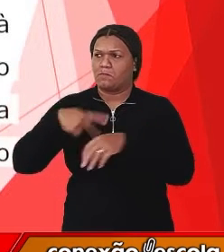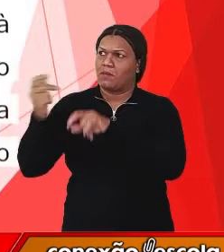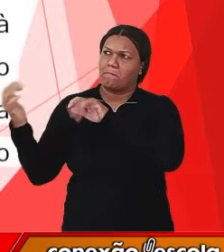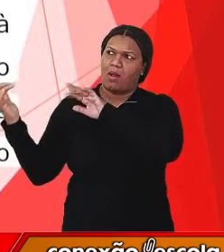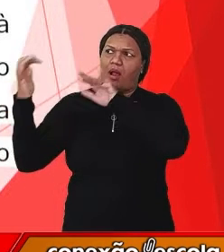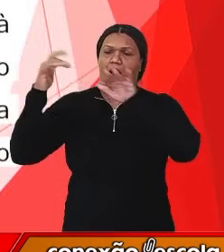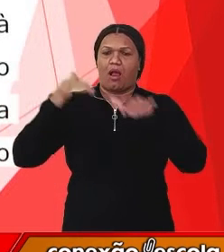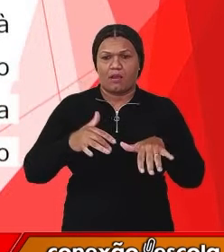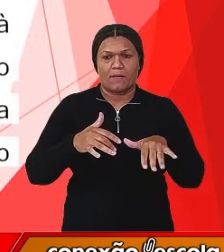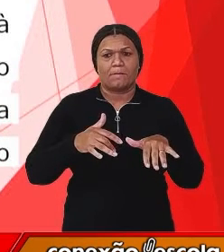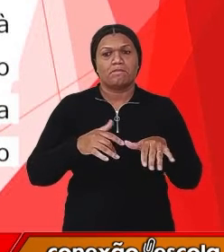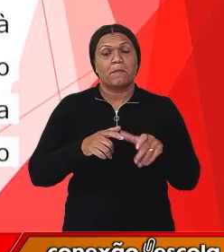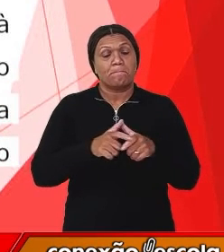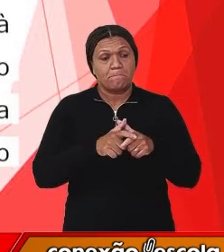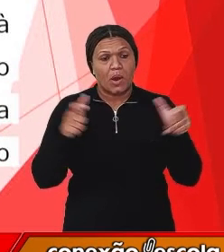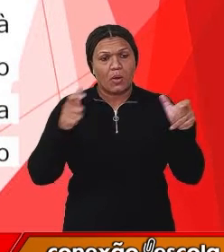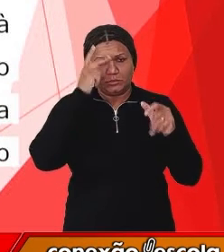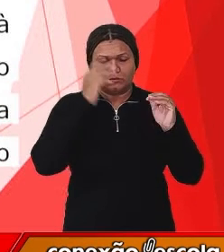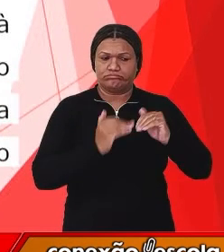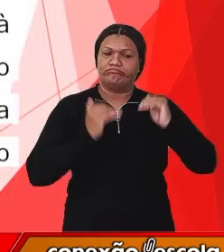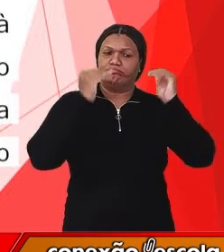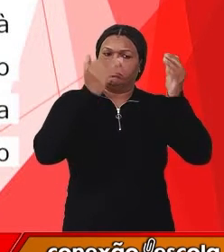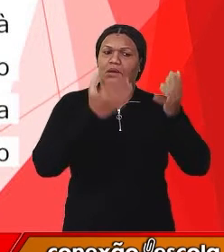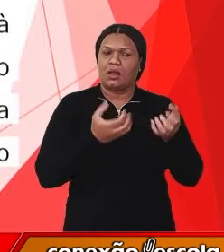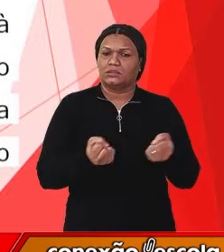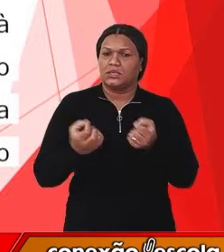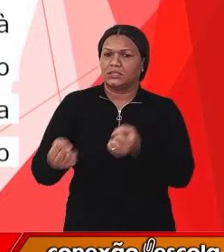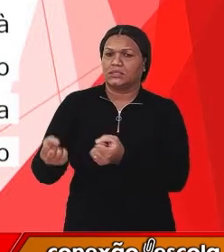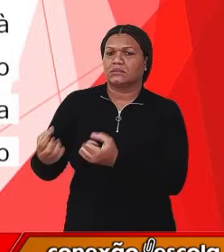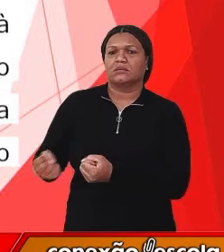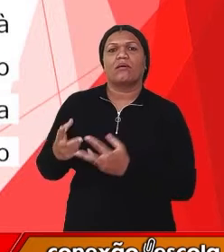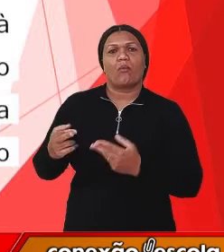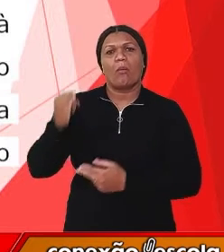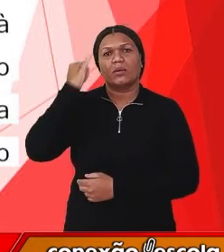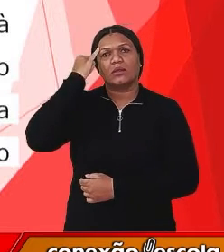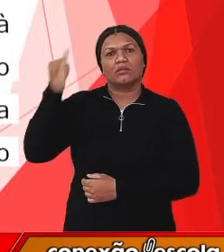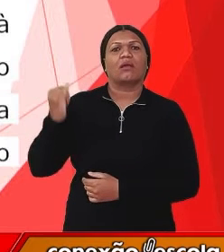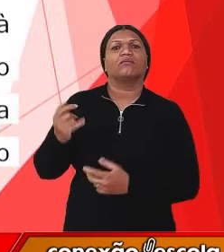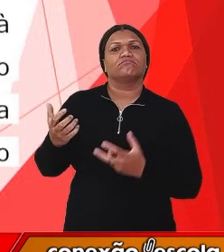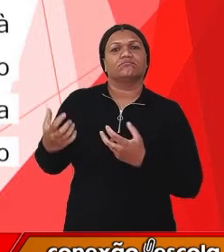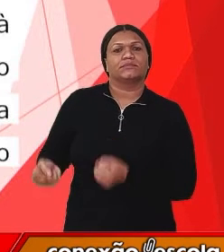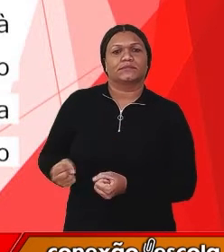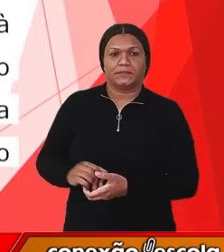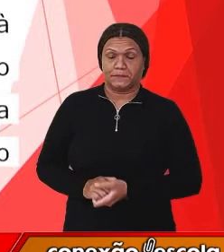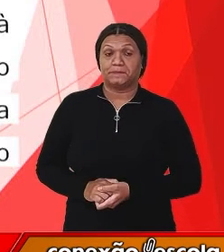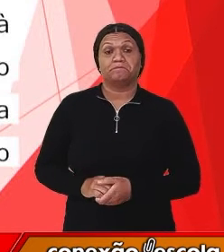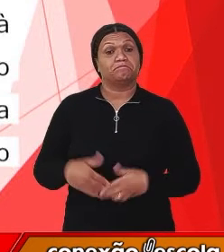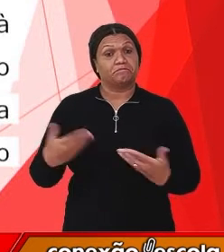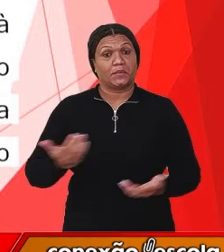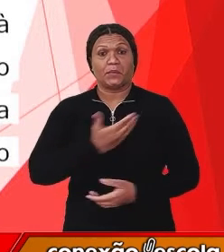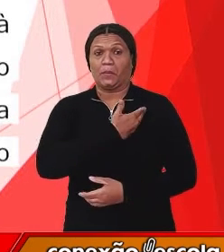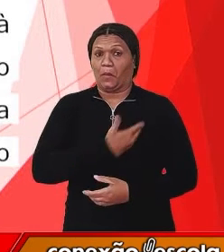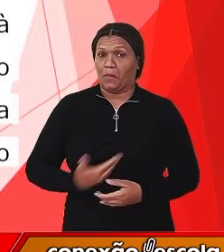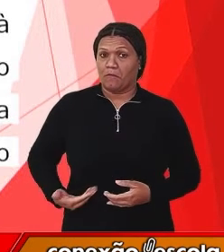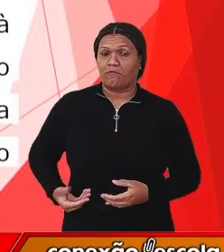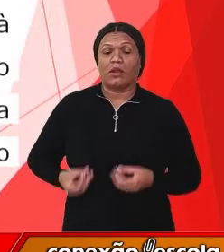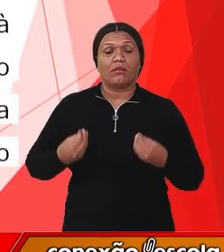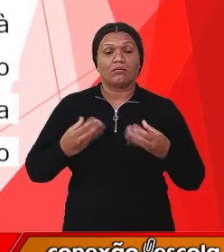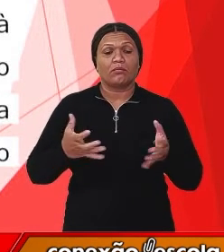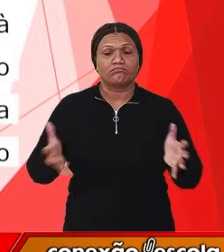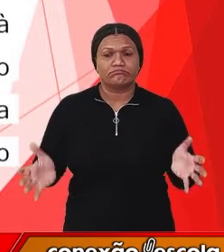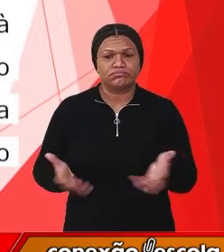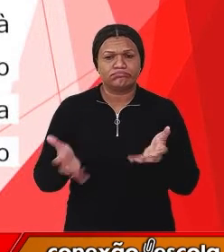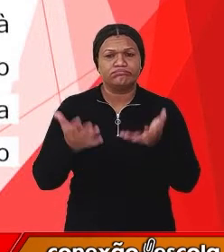ideia. O governo, então, republicano, deu grande incentivo à imigração para o